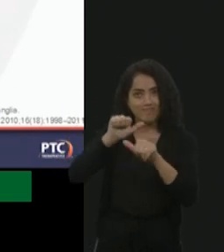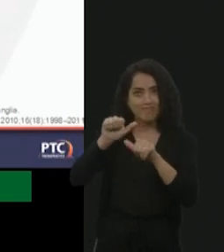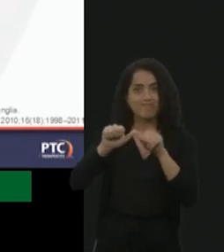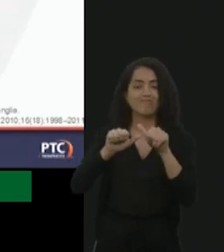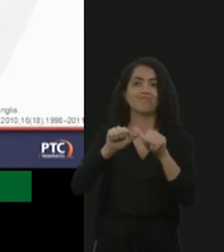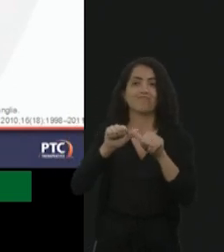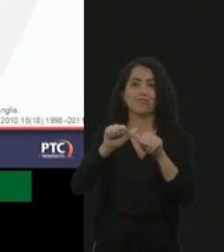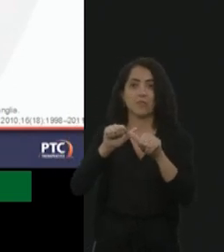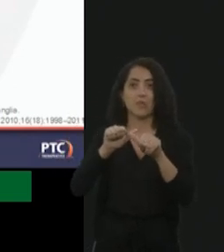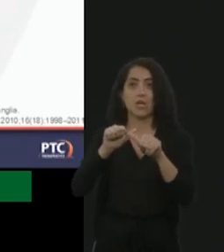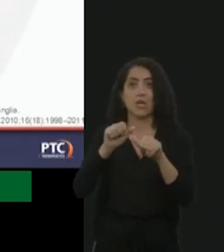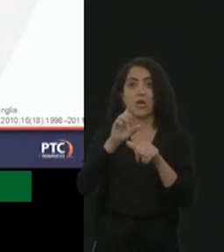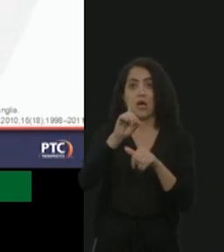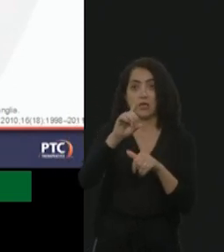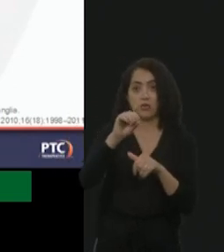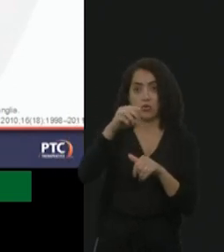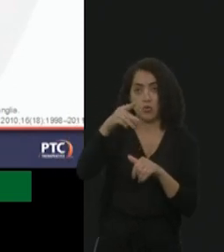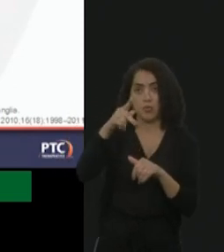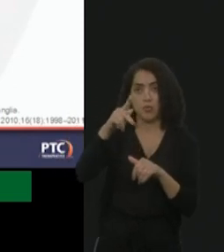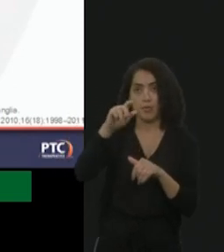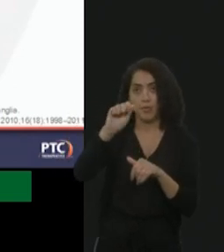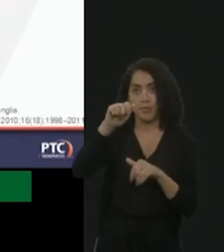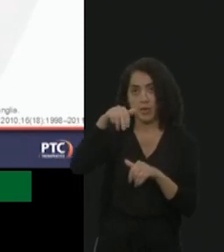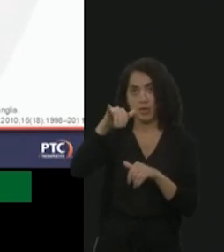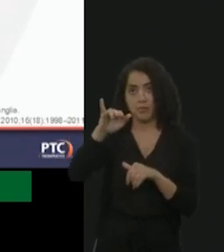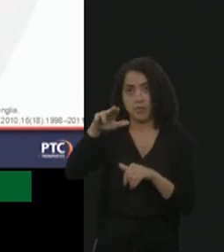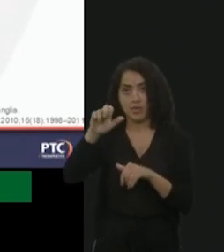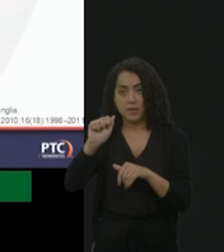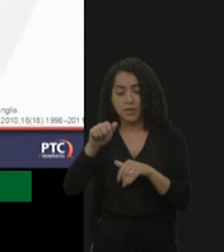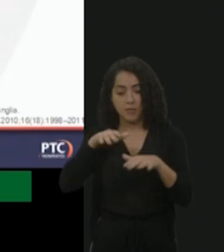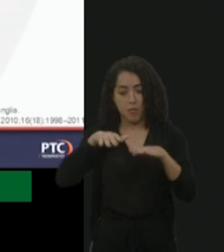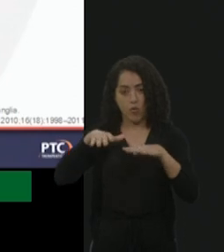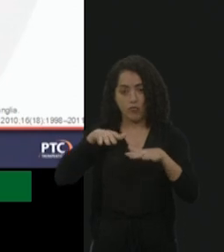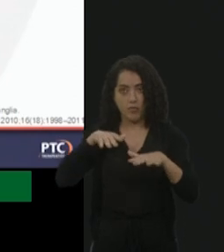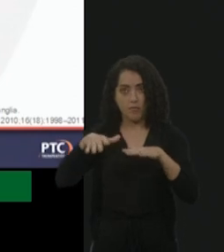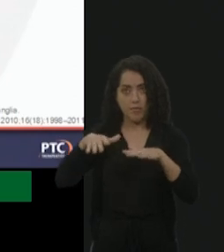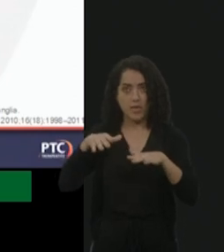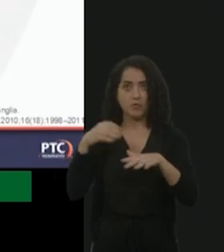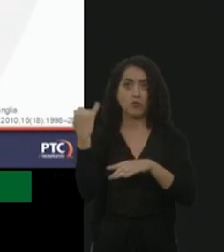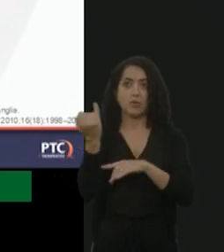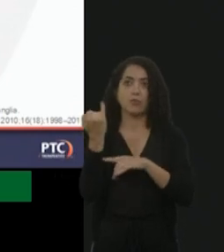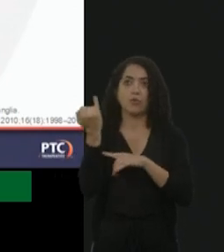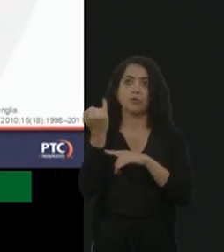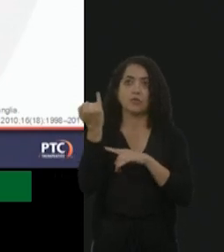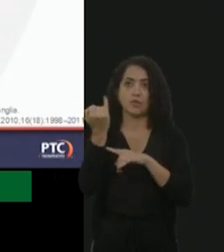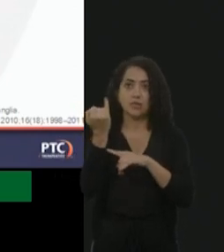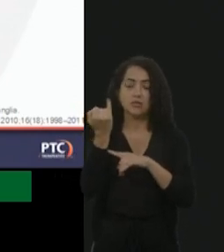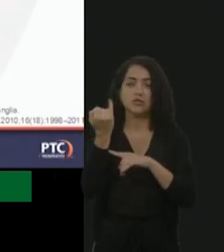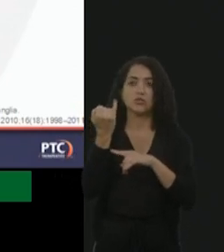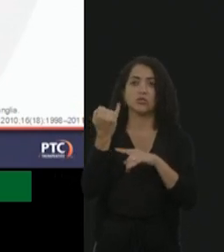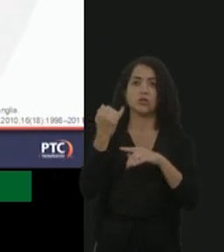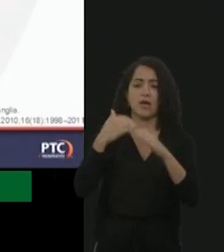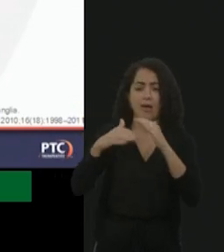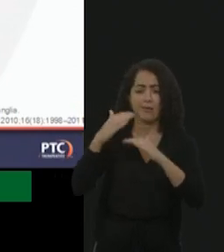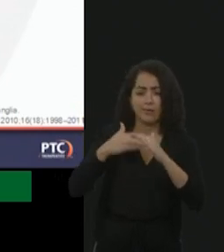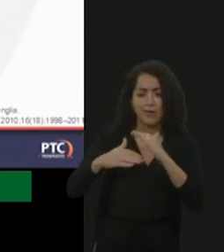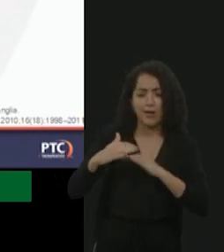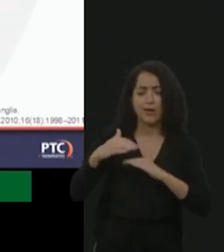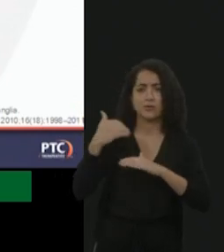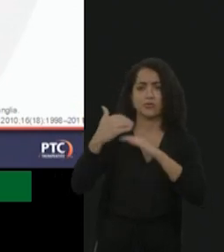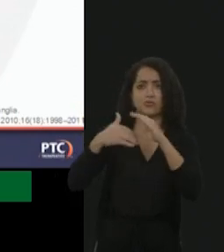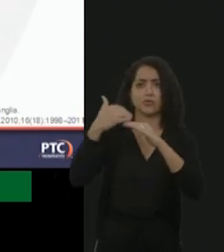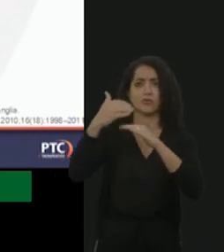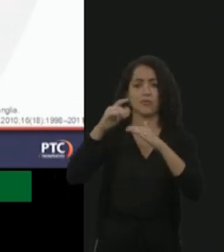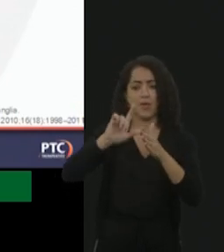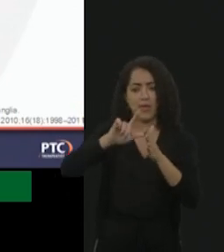A dopamina, por exemplo, é importante para a parte de movimento. Então, o paciente vai apresentar aquelas características de hipotonia, atraso no desenvolvimento, justamente